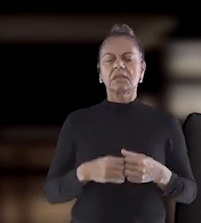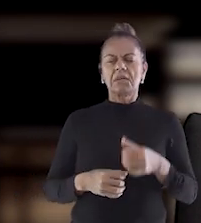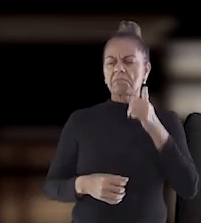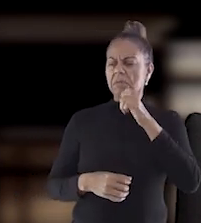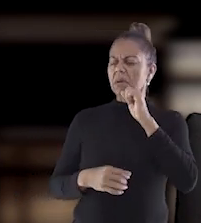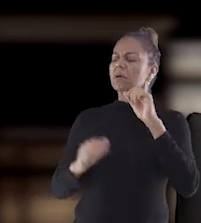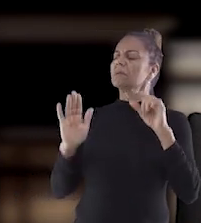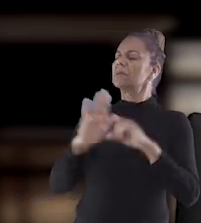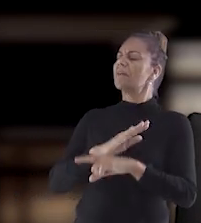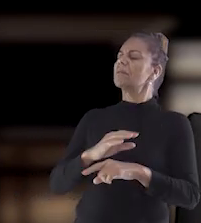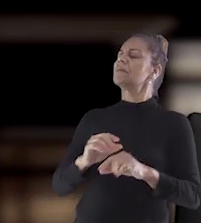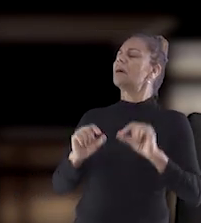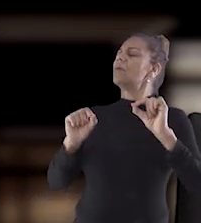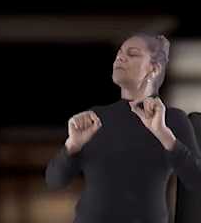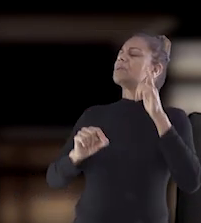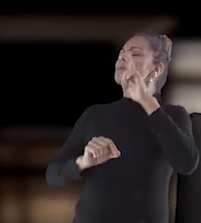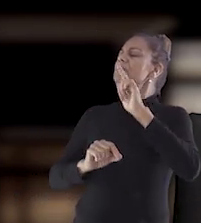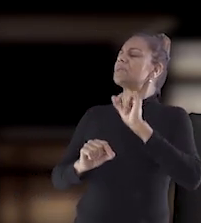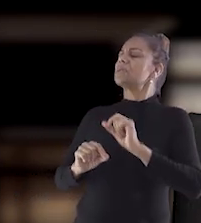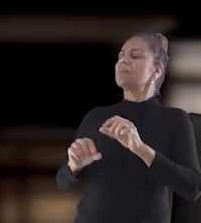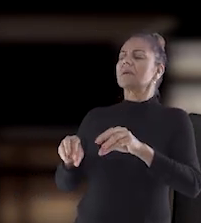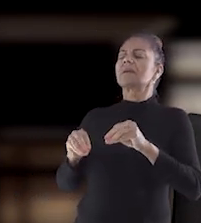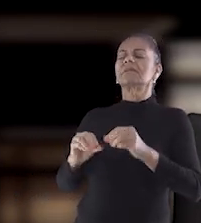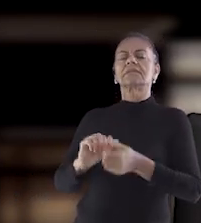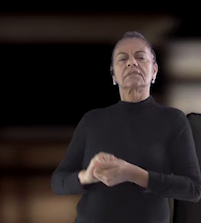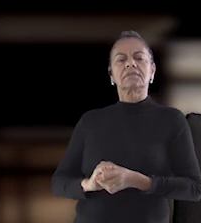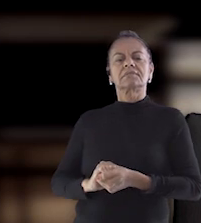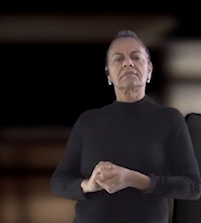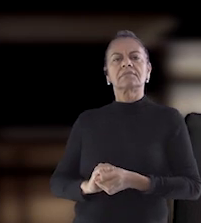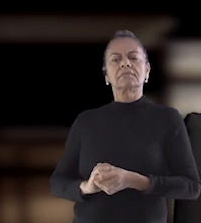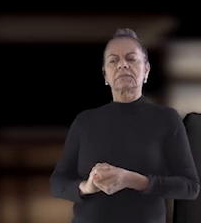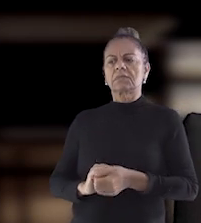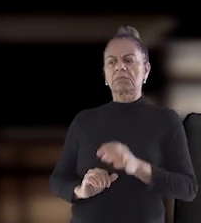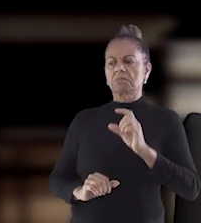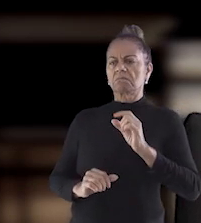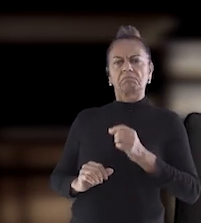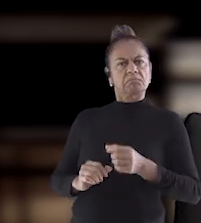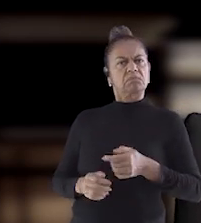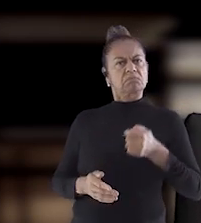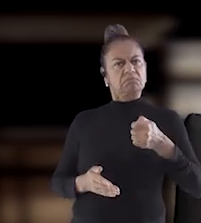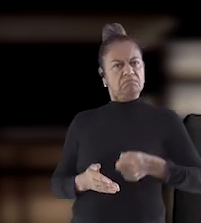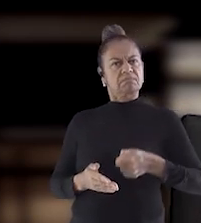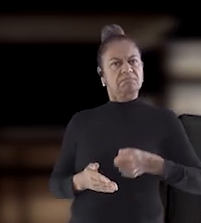gente aparecia com aquela roupa. E se estiver falando mentira, vai